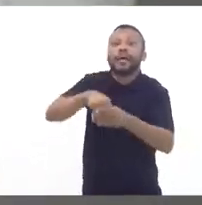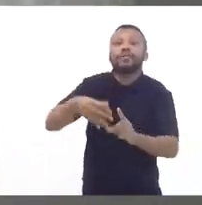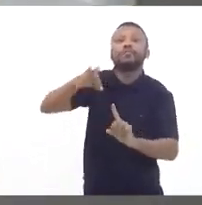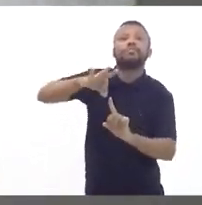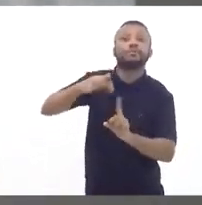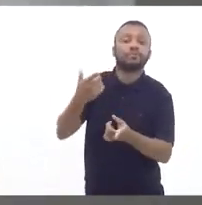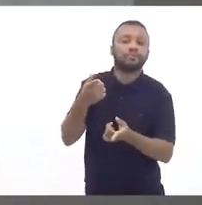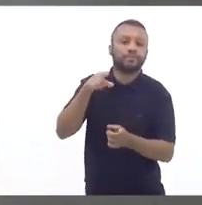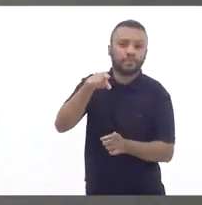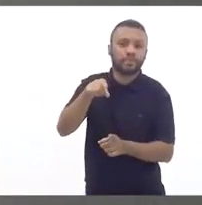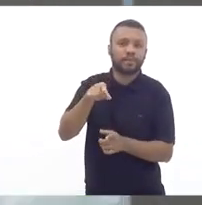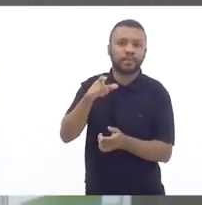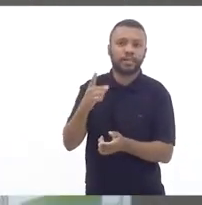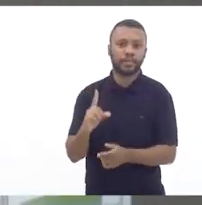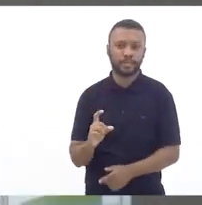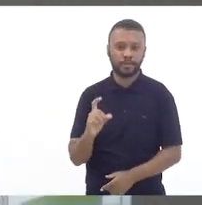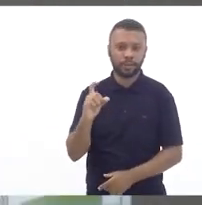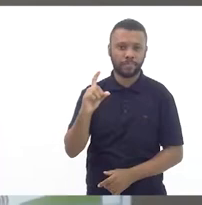ontem.